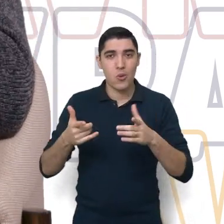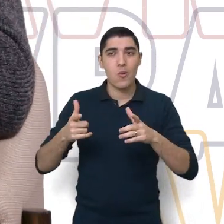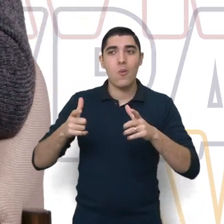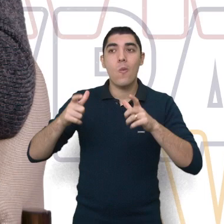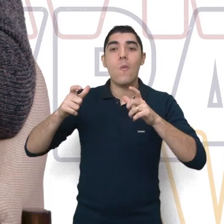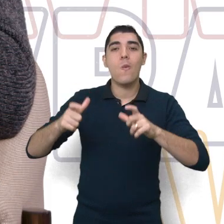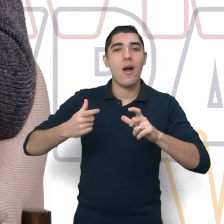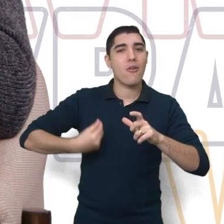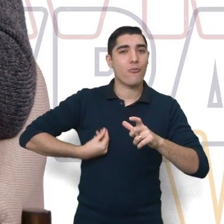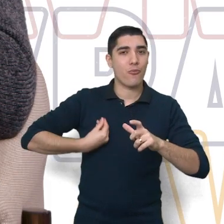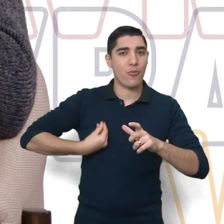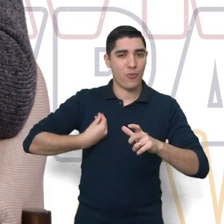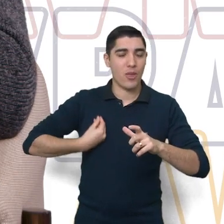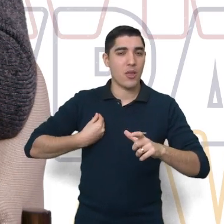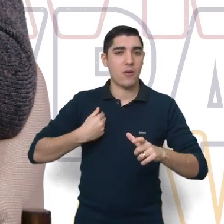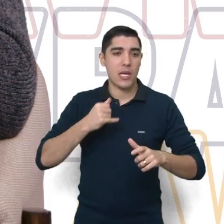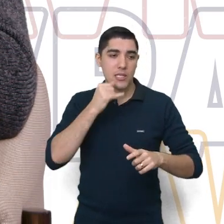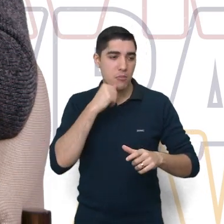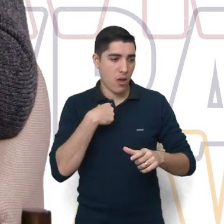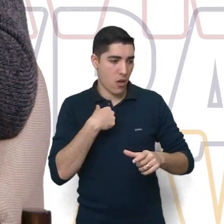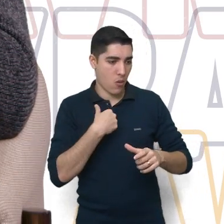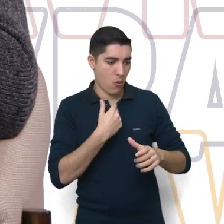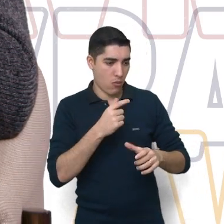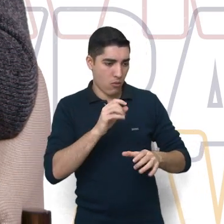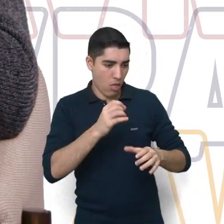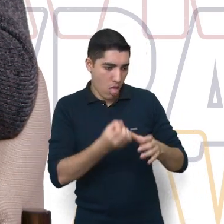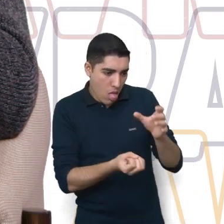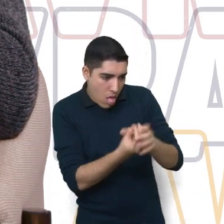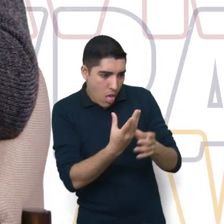que ele torna muito